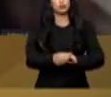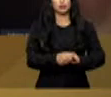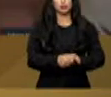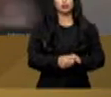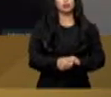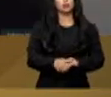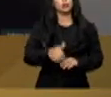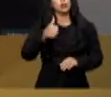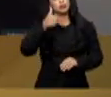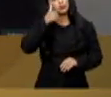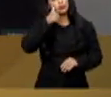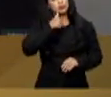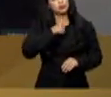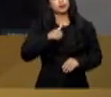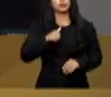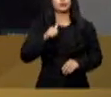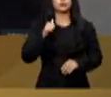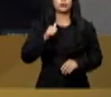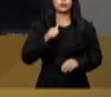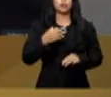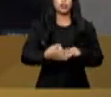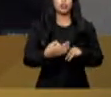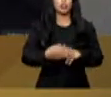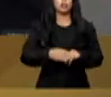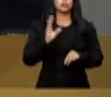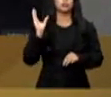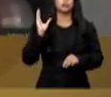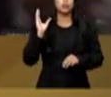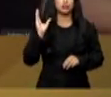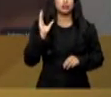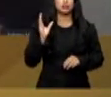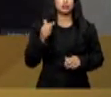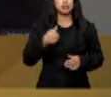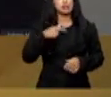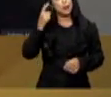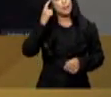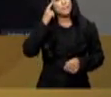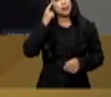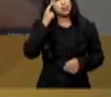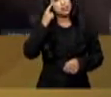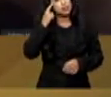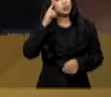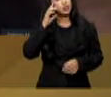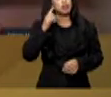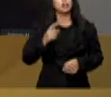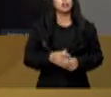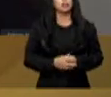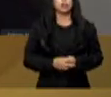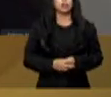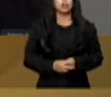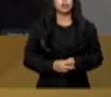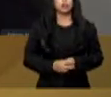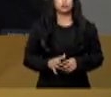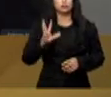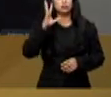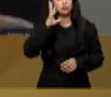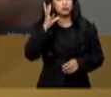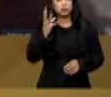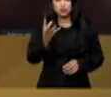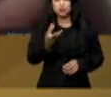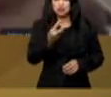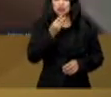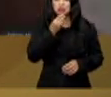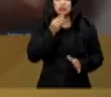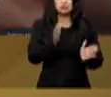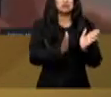ministras, especialmente as nossas prezadas ministras. Eu penso que o ministro Toffoli, a quem cumprimento também e felicito,